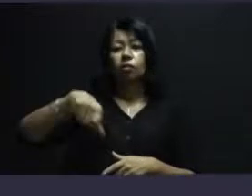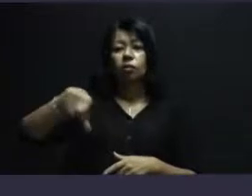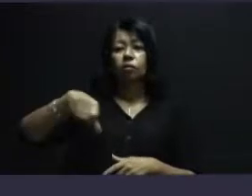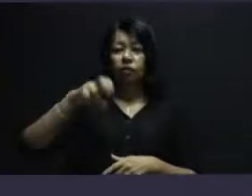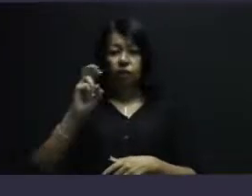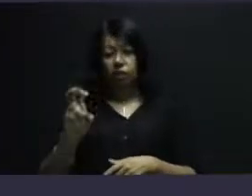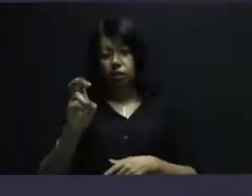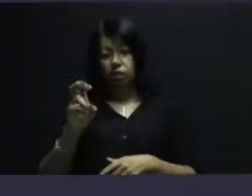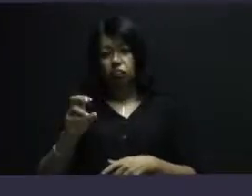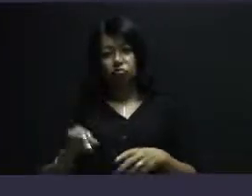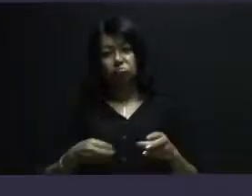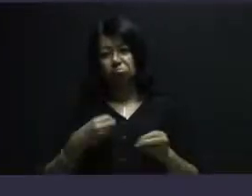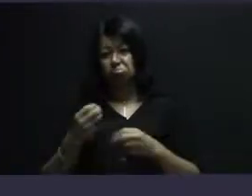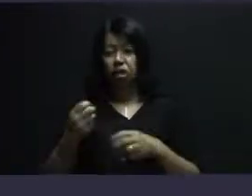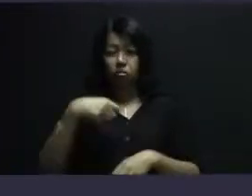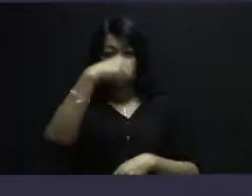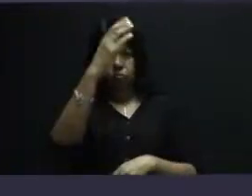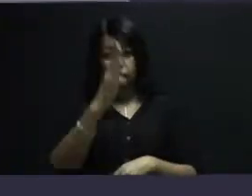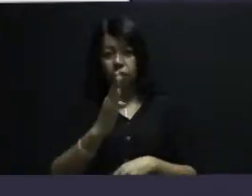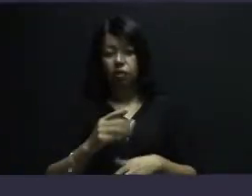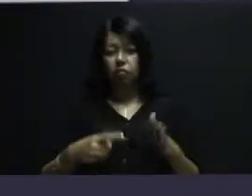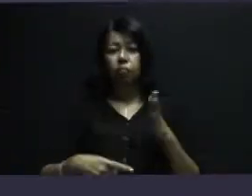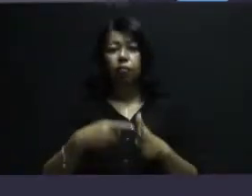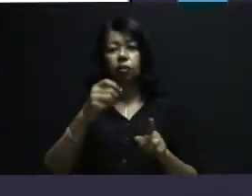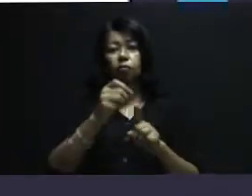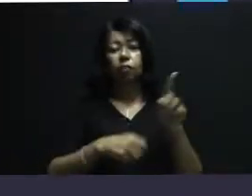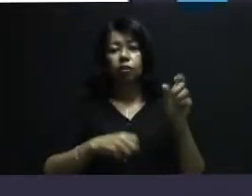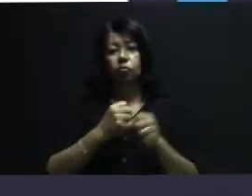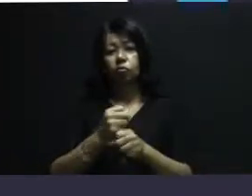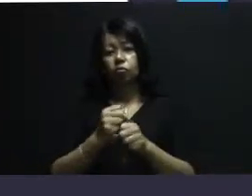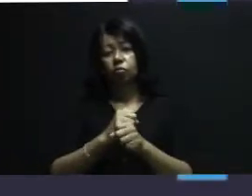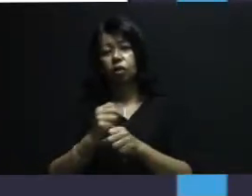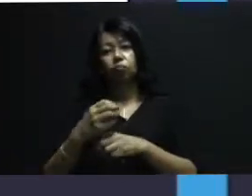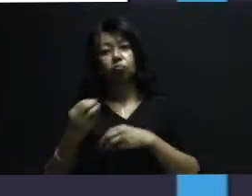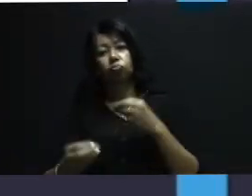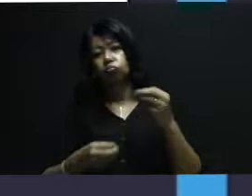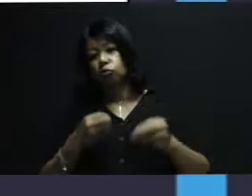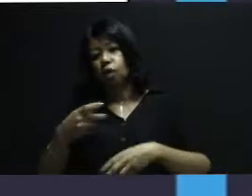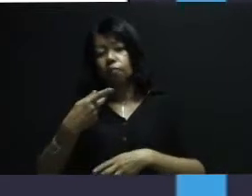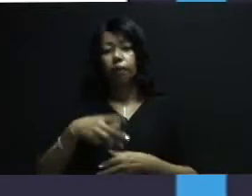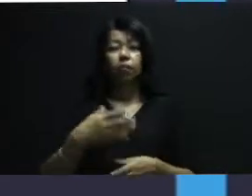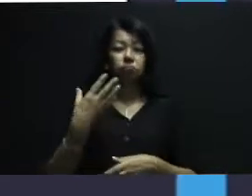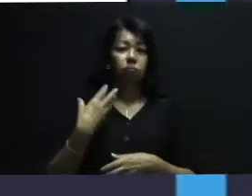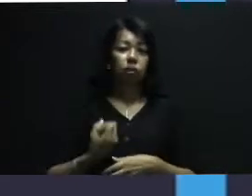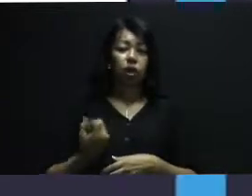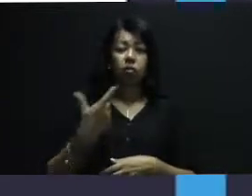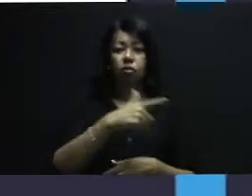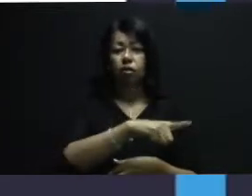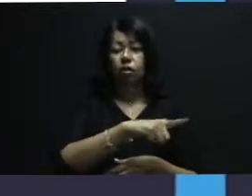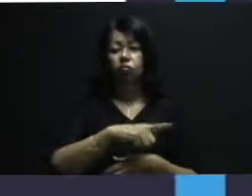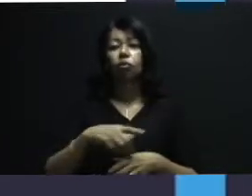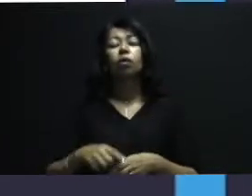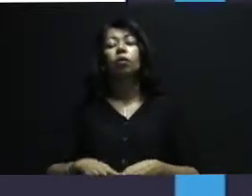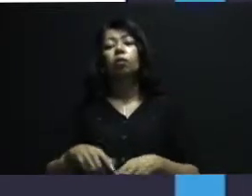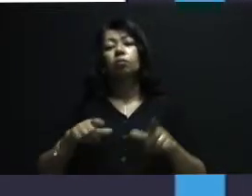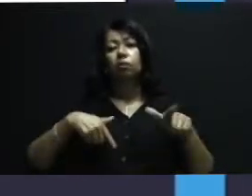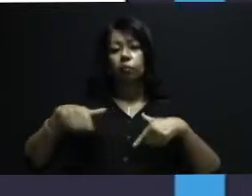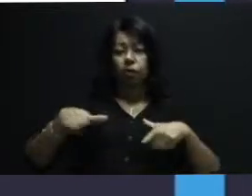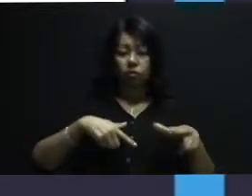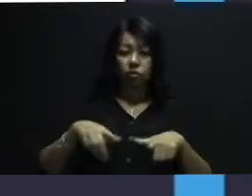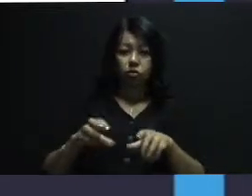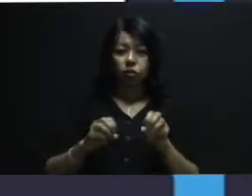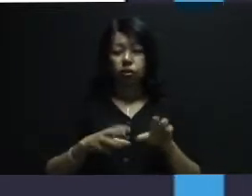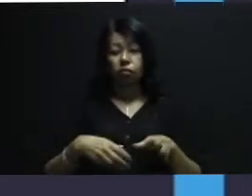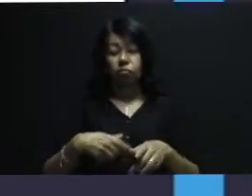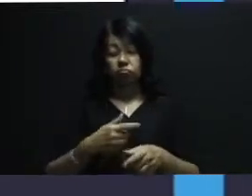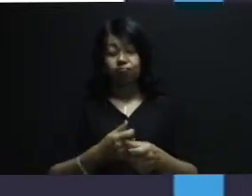1995. Movimento Nacional. No primeiro mês do ano, o movimento pela regulamentação do profissional de educação física foi lançado